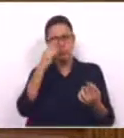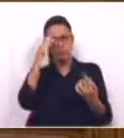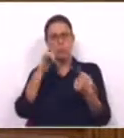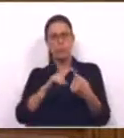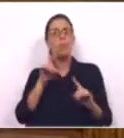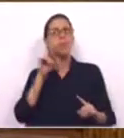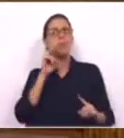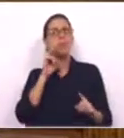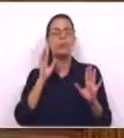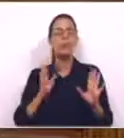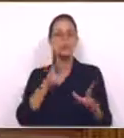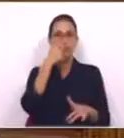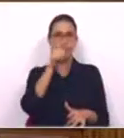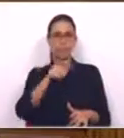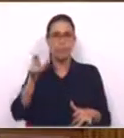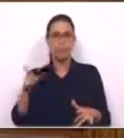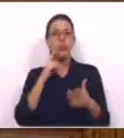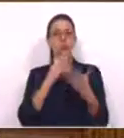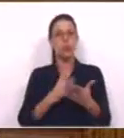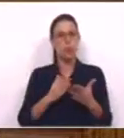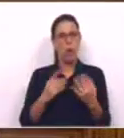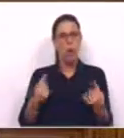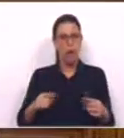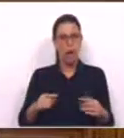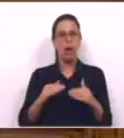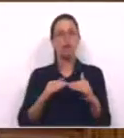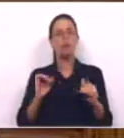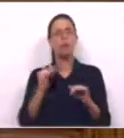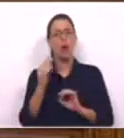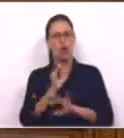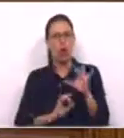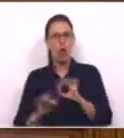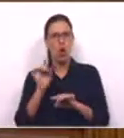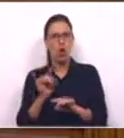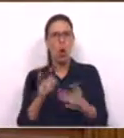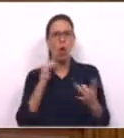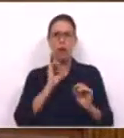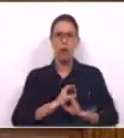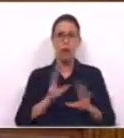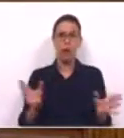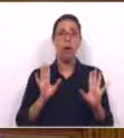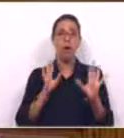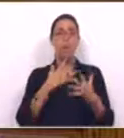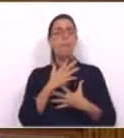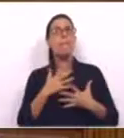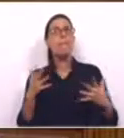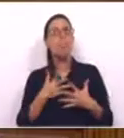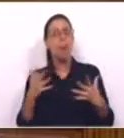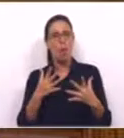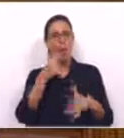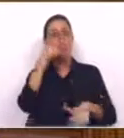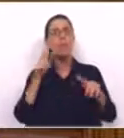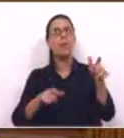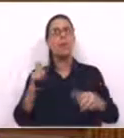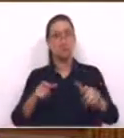sentido de salvaguardar os consumidores há estudos feitos ao nível da União Europeia que deixam muito claro que a generalidade dos